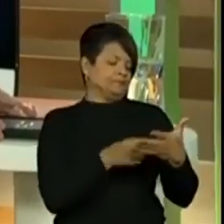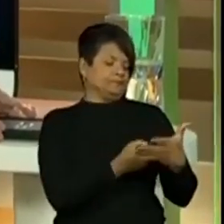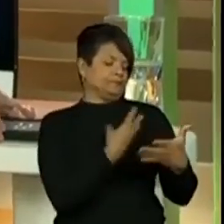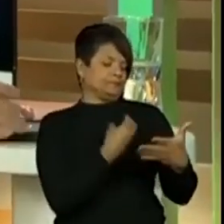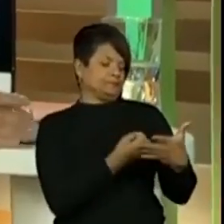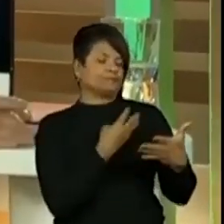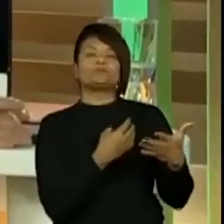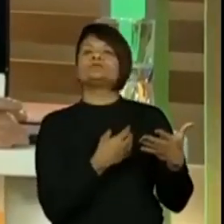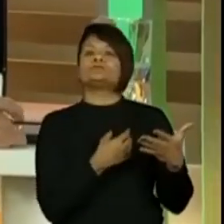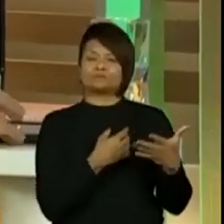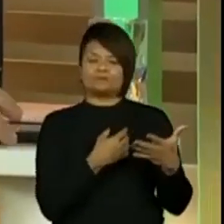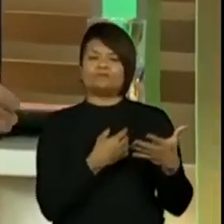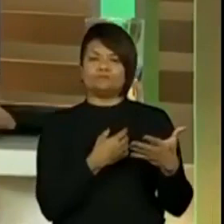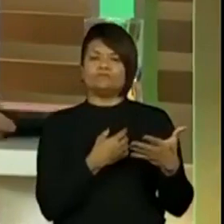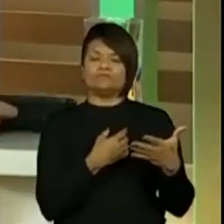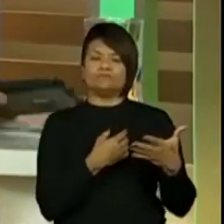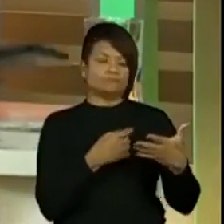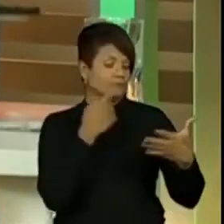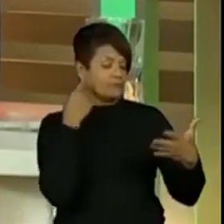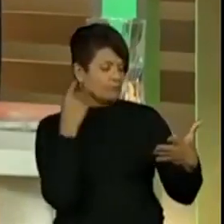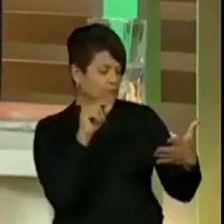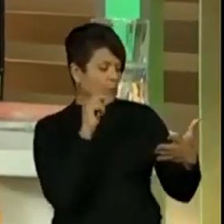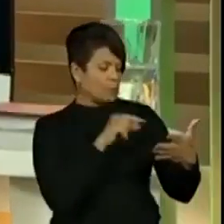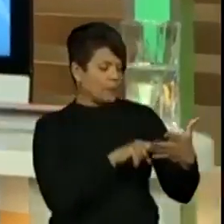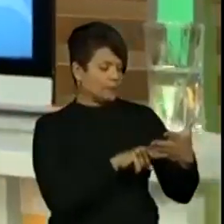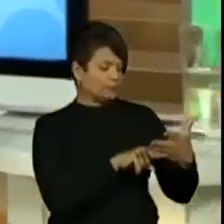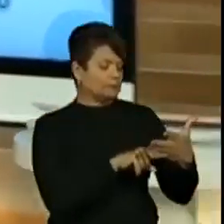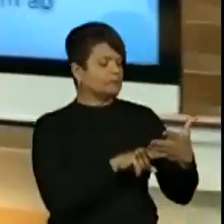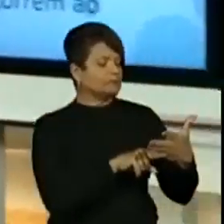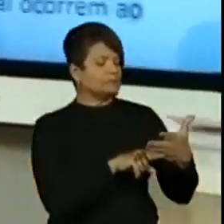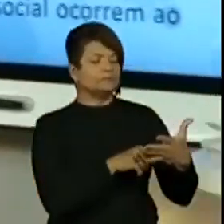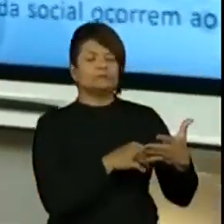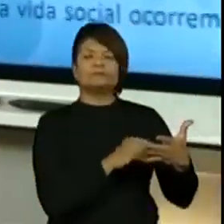os novos. Vamos lá.